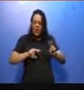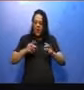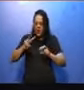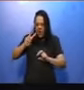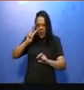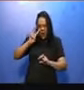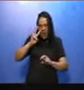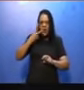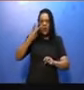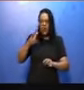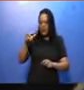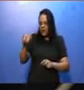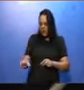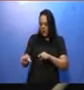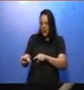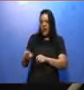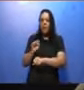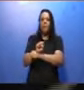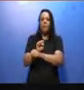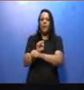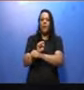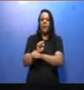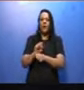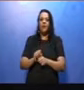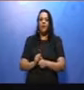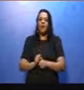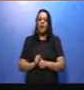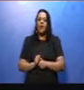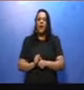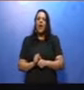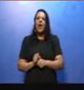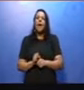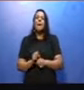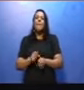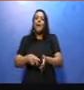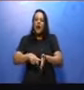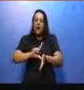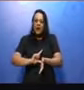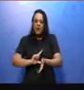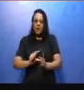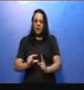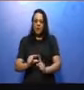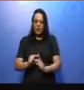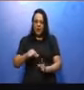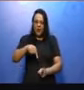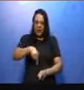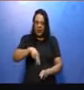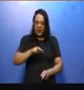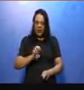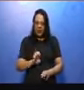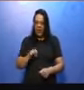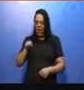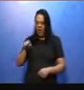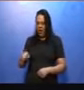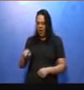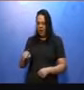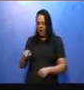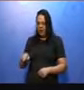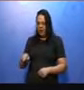Antes do meu quê, ok? Aqui eu tenho a minha oração subordinada, que ela